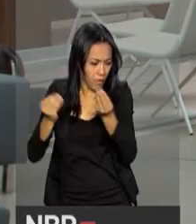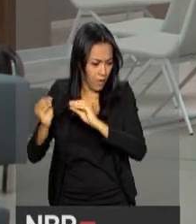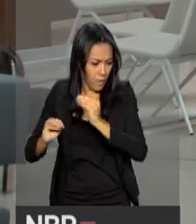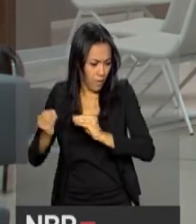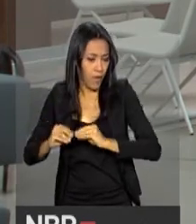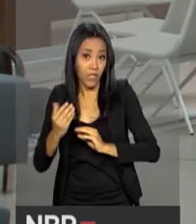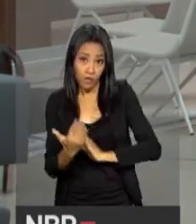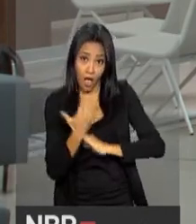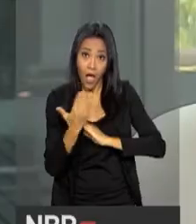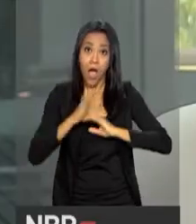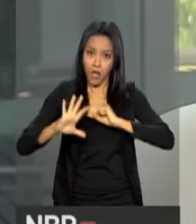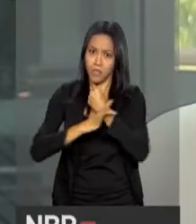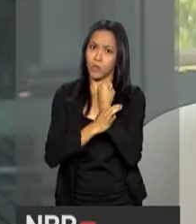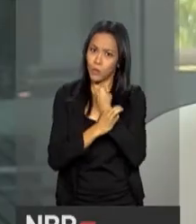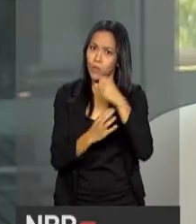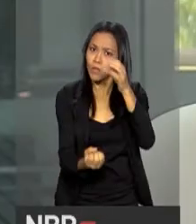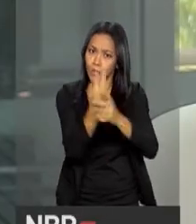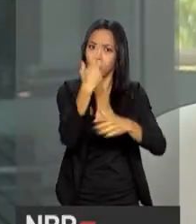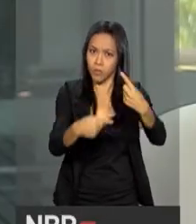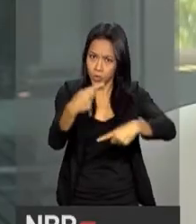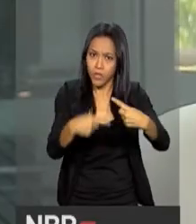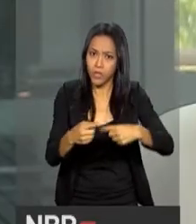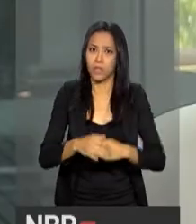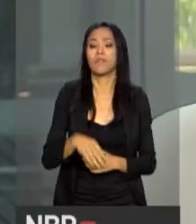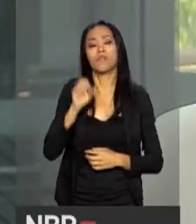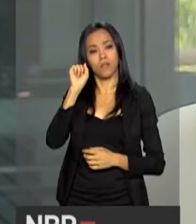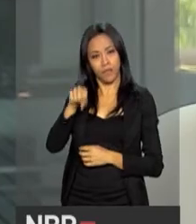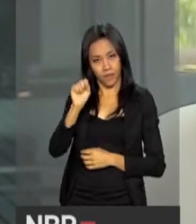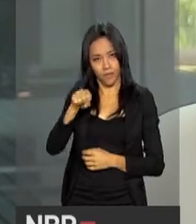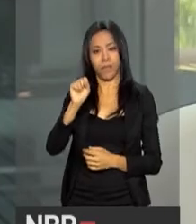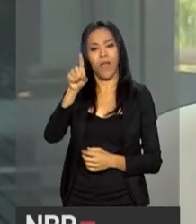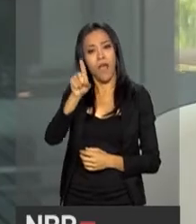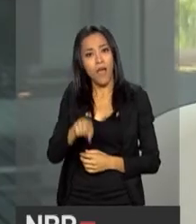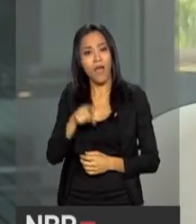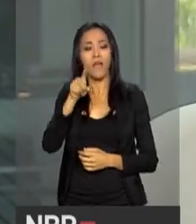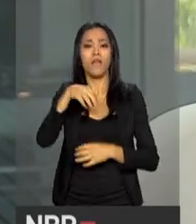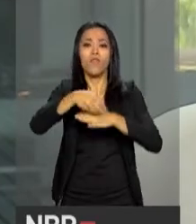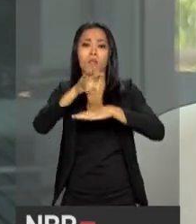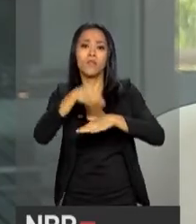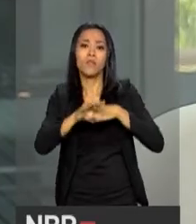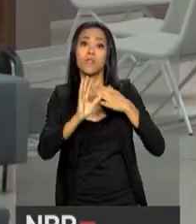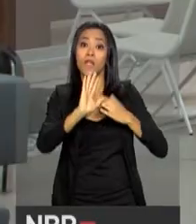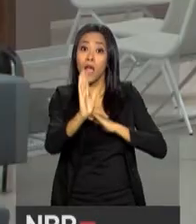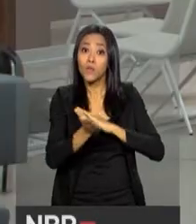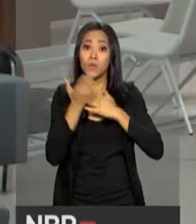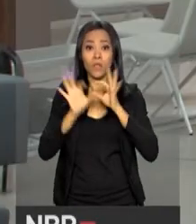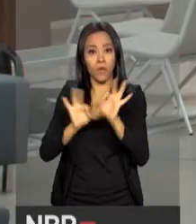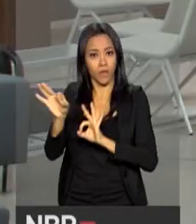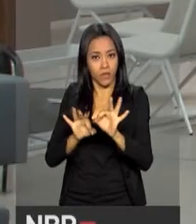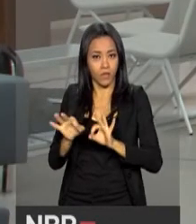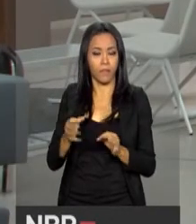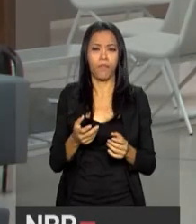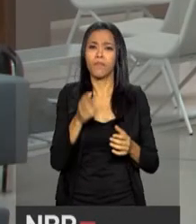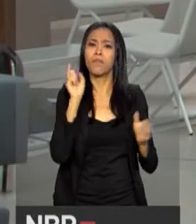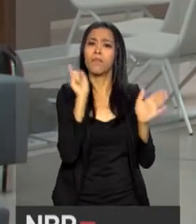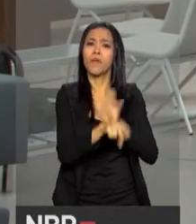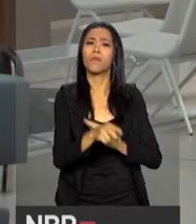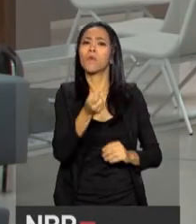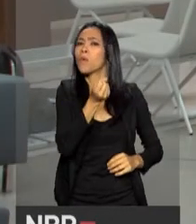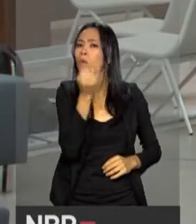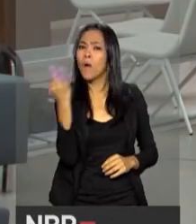as políticas públicas mais seguros em e sim porque são dados que retrata a realidade mônica e quais as novidades